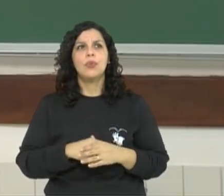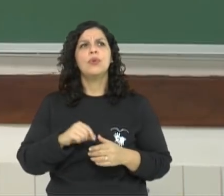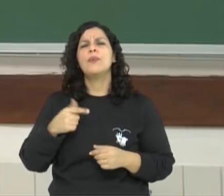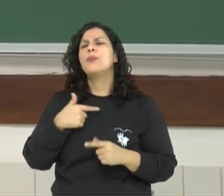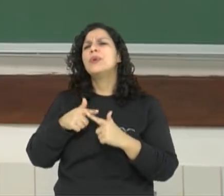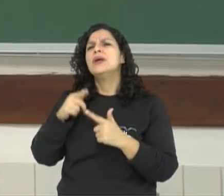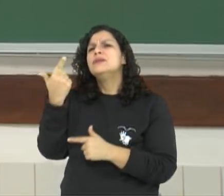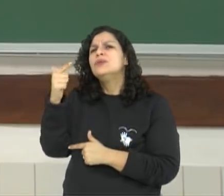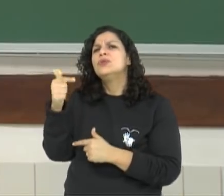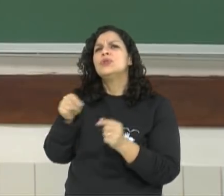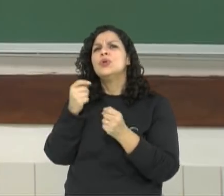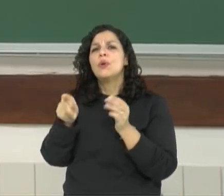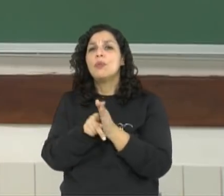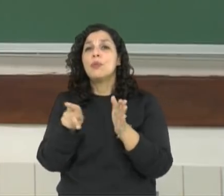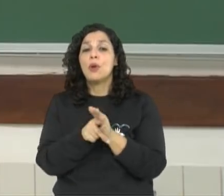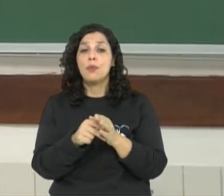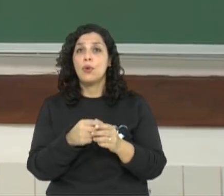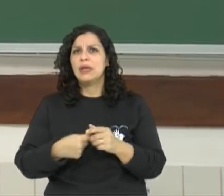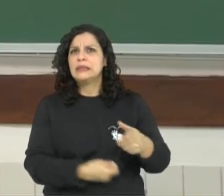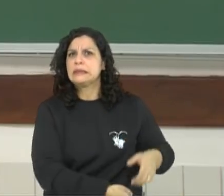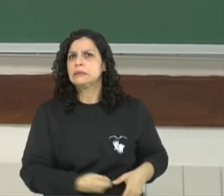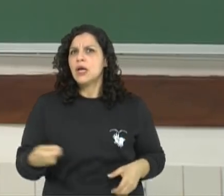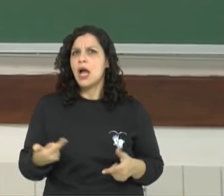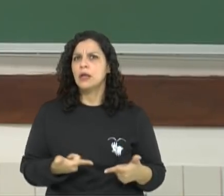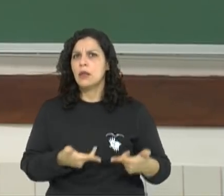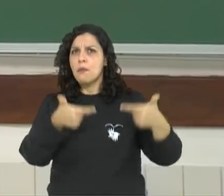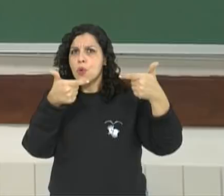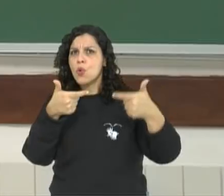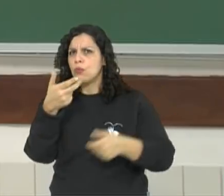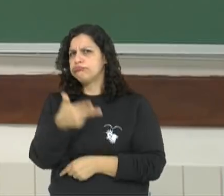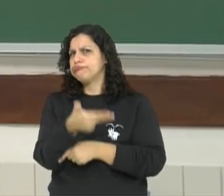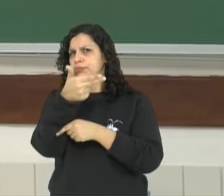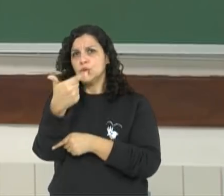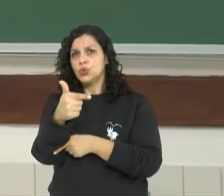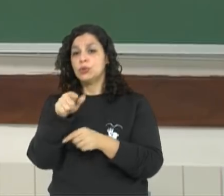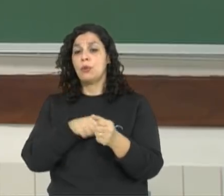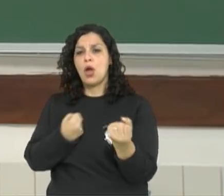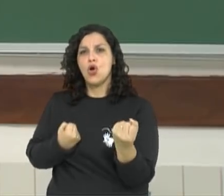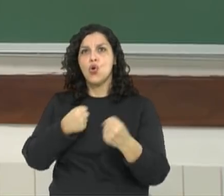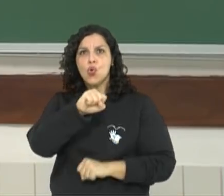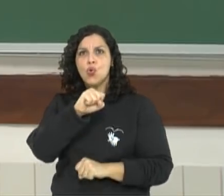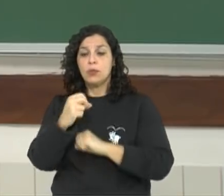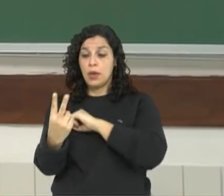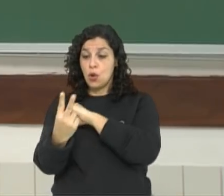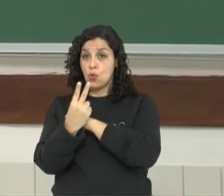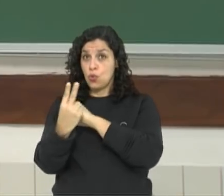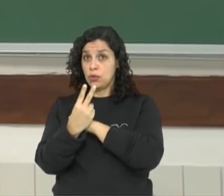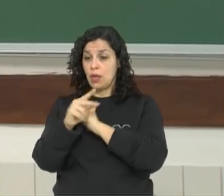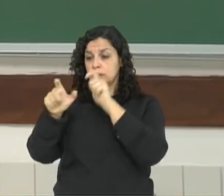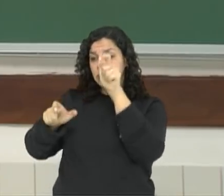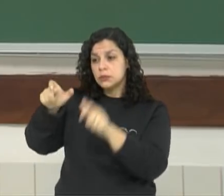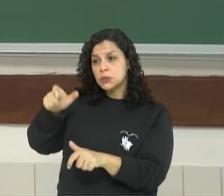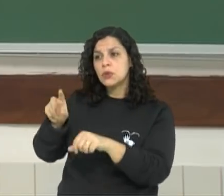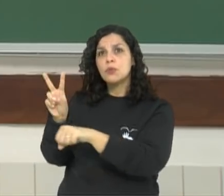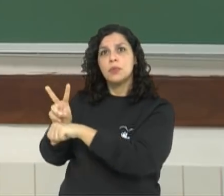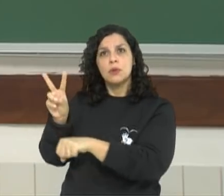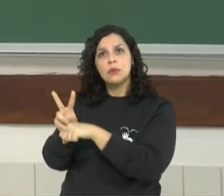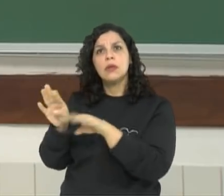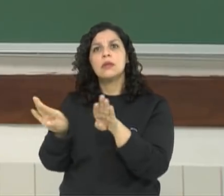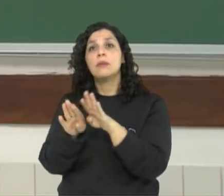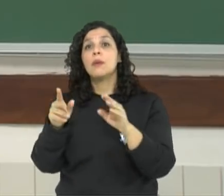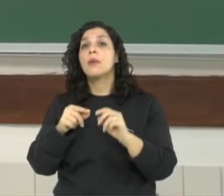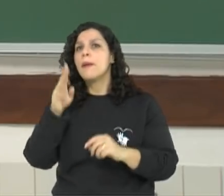havia possibilidade de armas, né? Então esse método de luta que nasceu para proteção do povo, ele